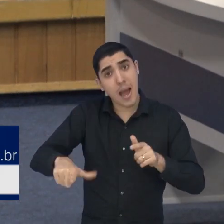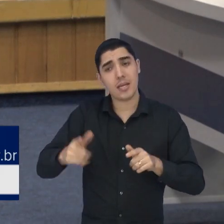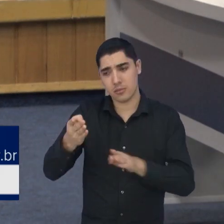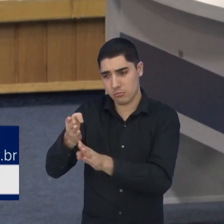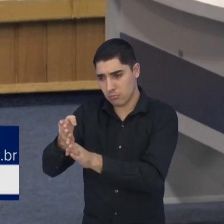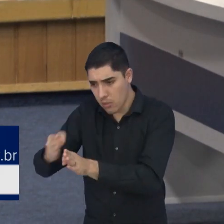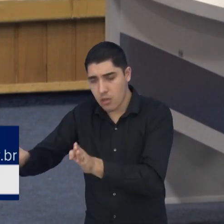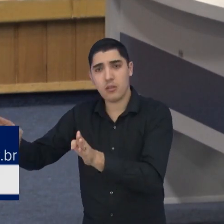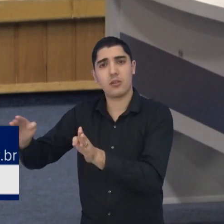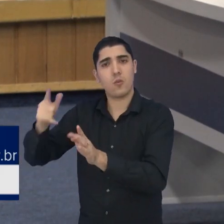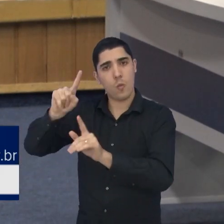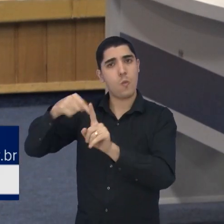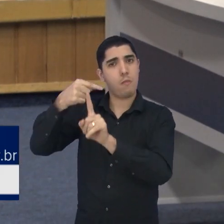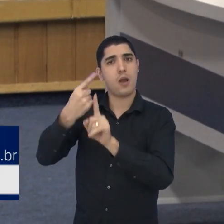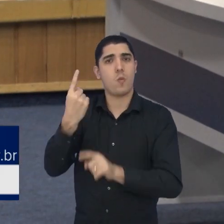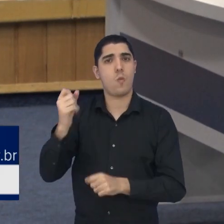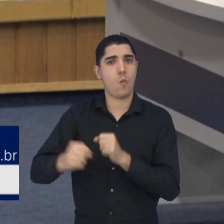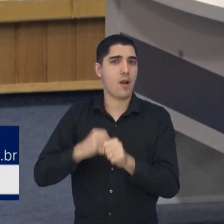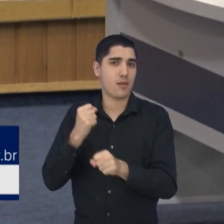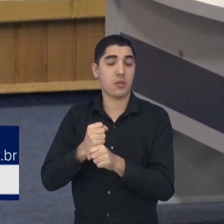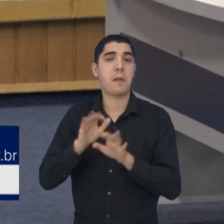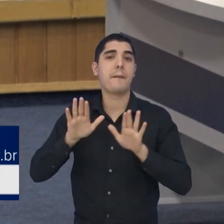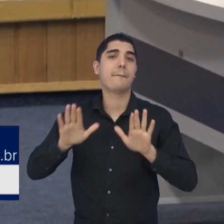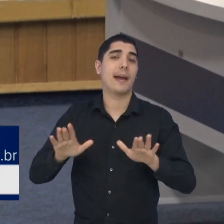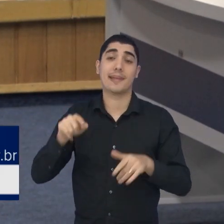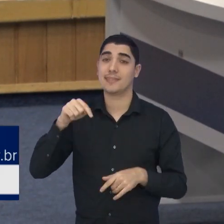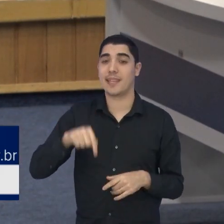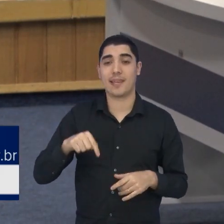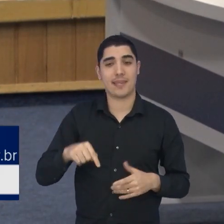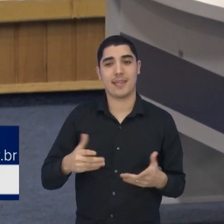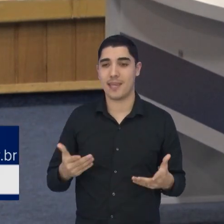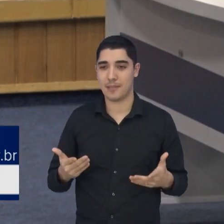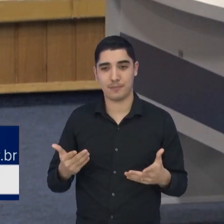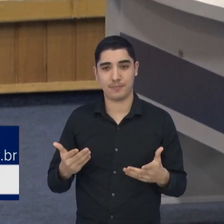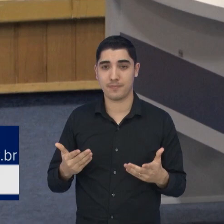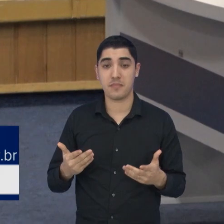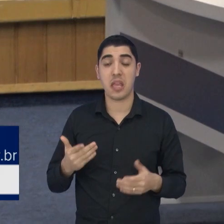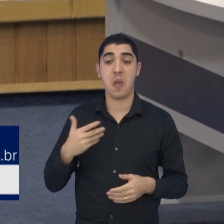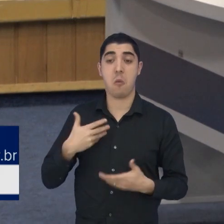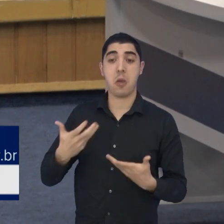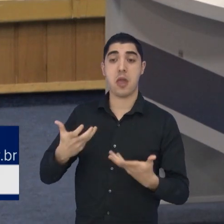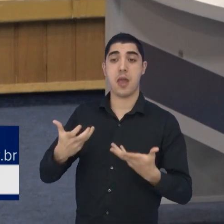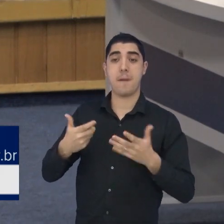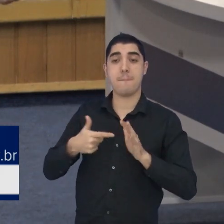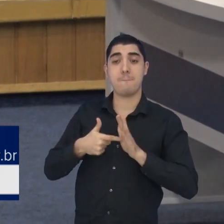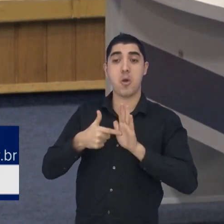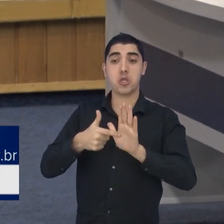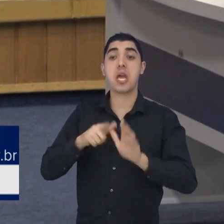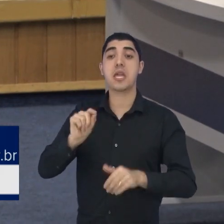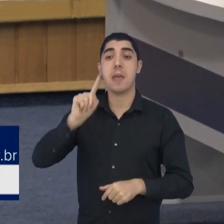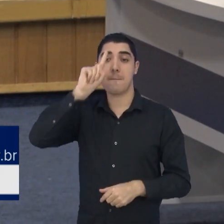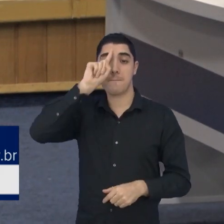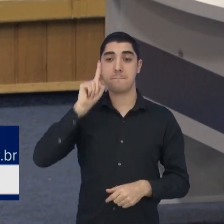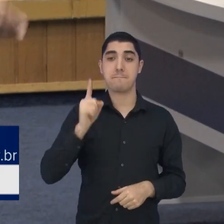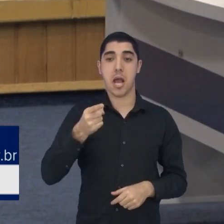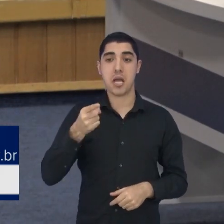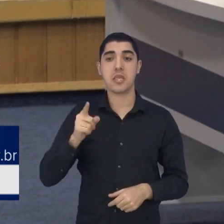Mas aqui virou assim um negócio para mostrar que manda aqui na